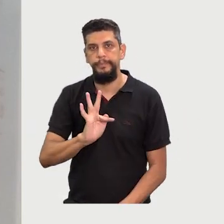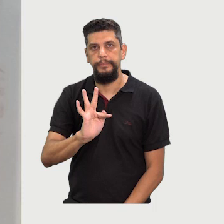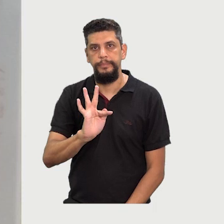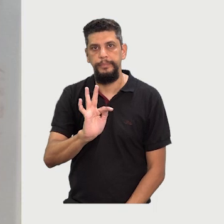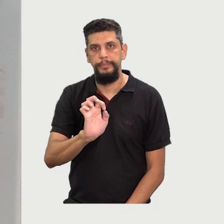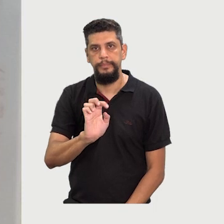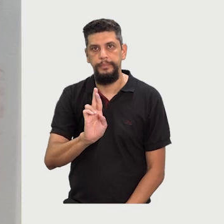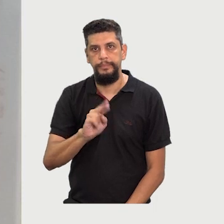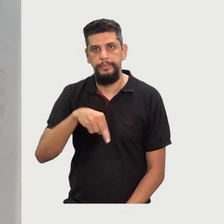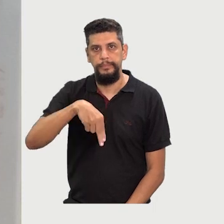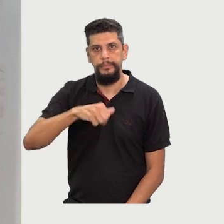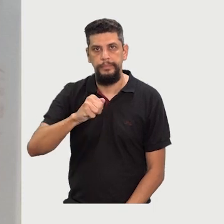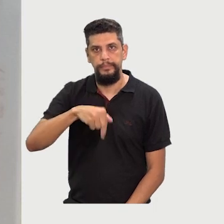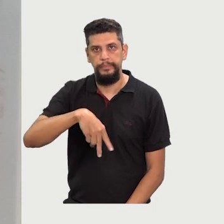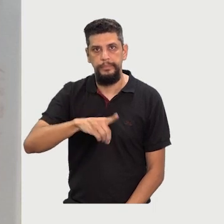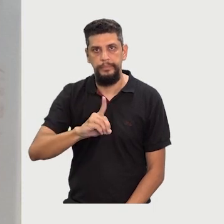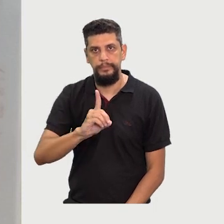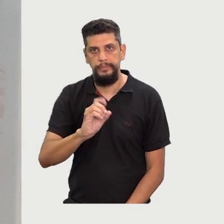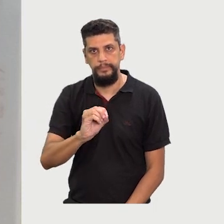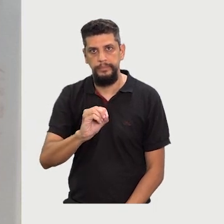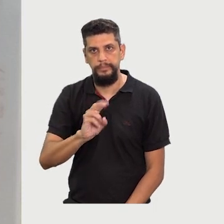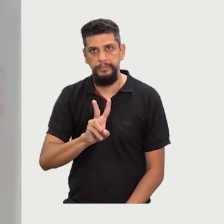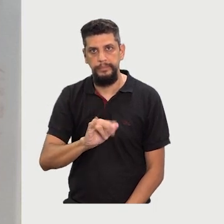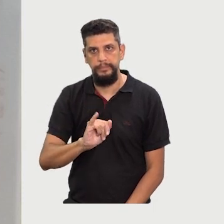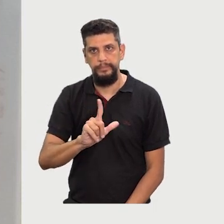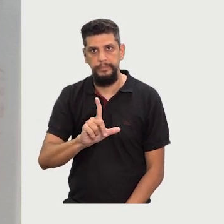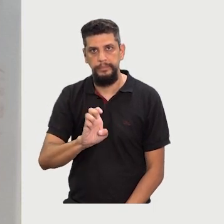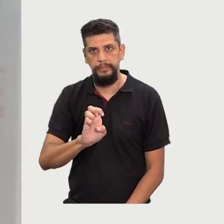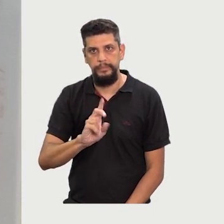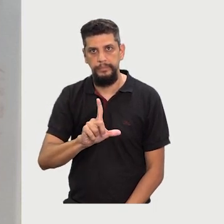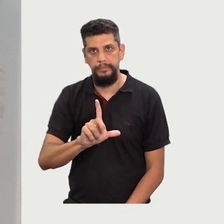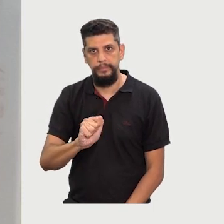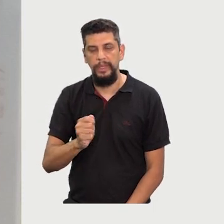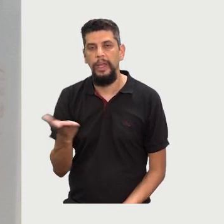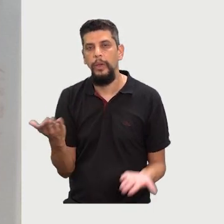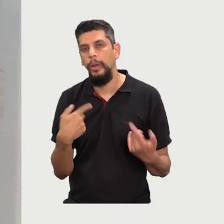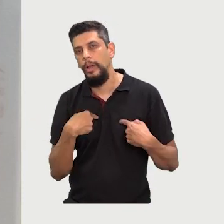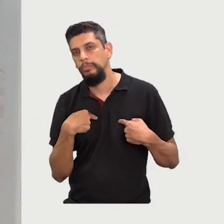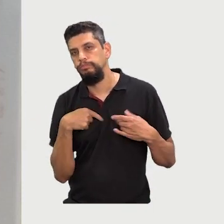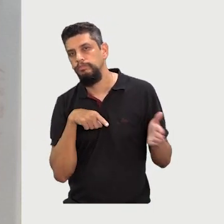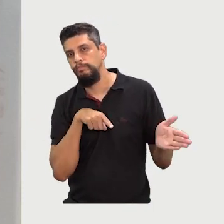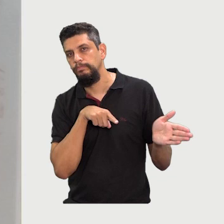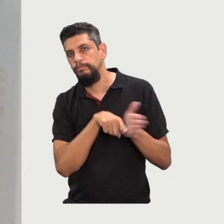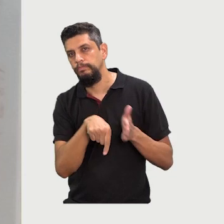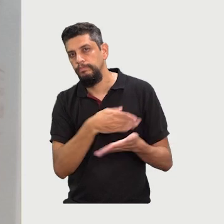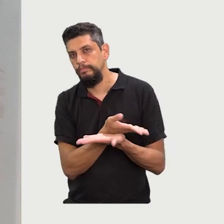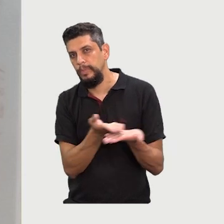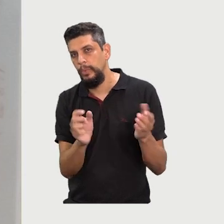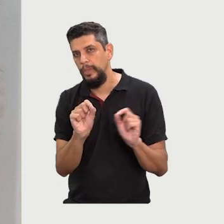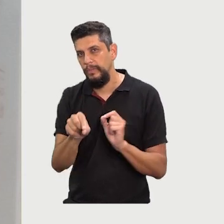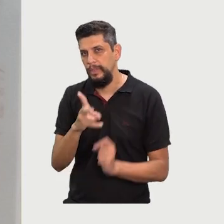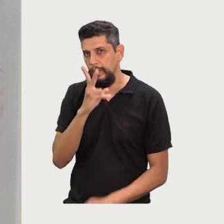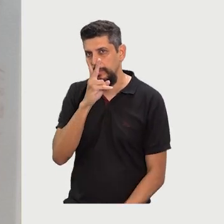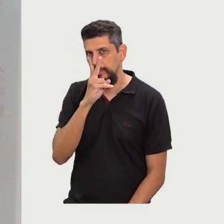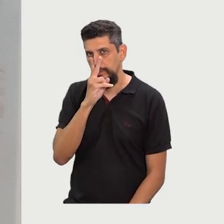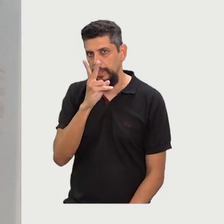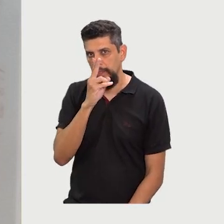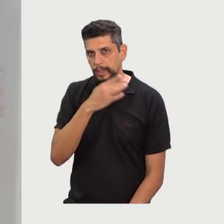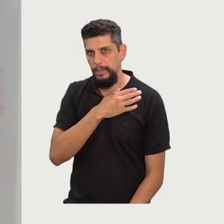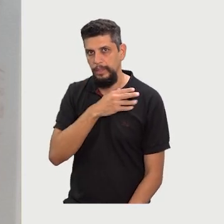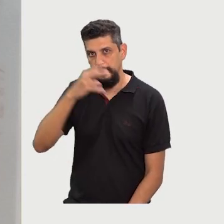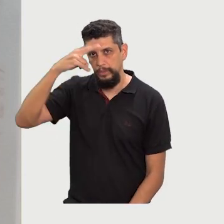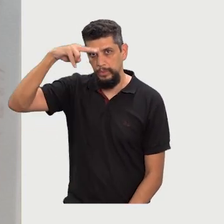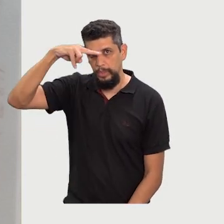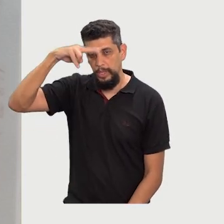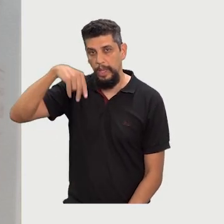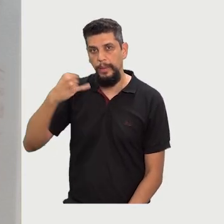o Fernando Vilela, gente. Muito bem, olha lá. Agora eu vou perguntar uma coisa para vocês. O que vocês acharam dessa